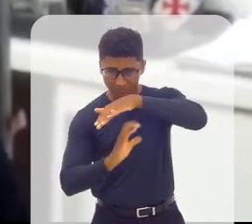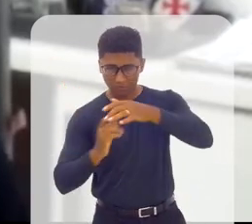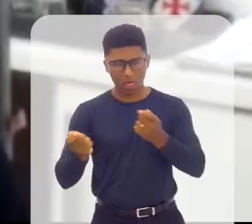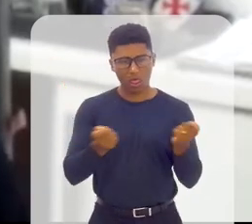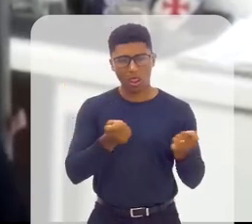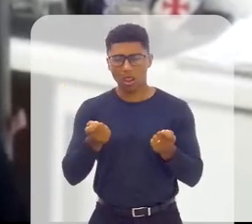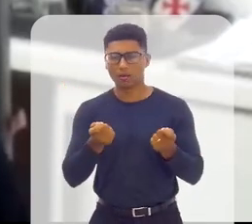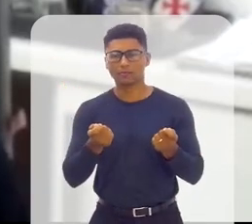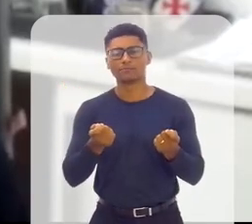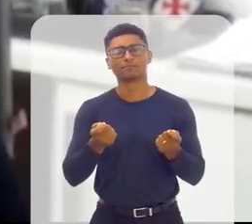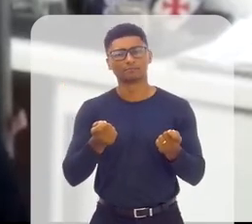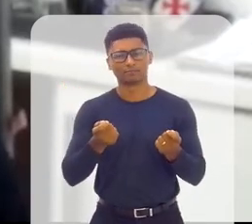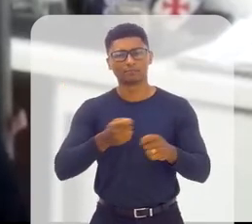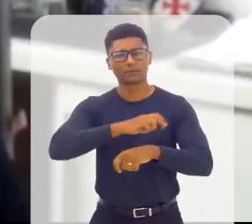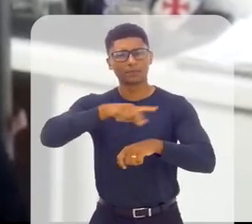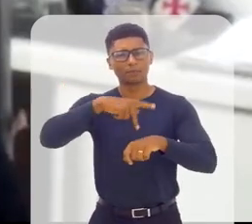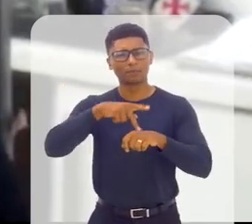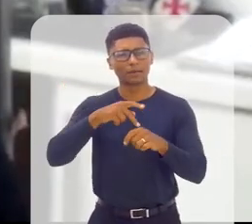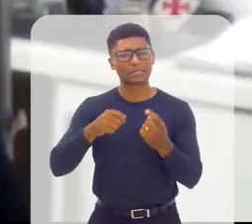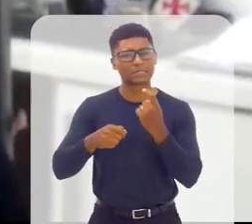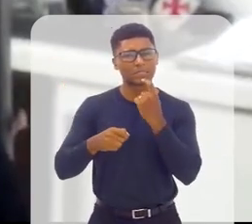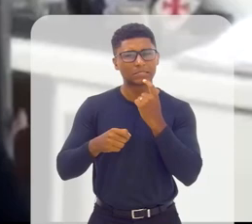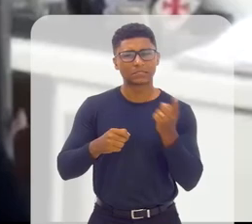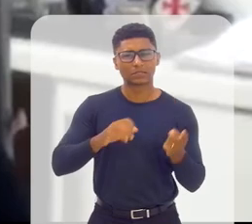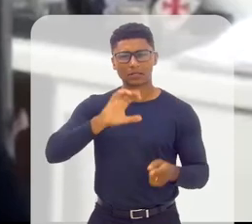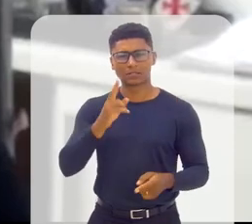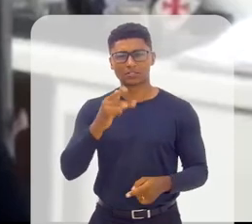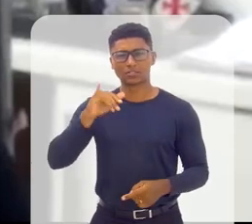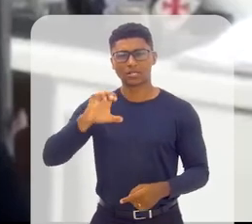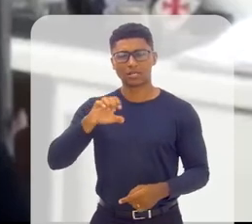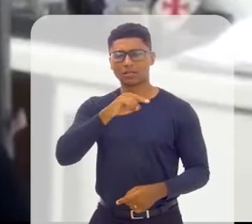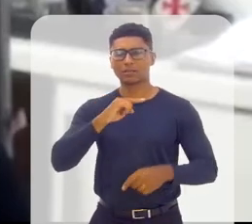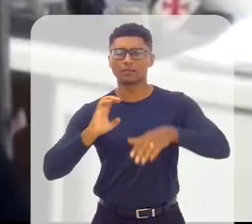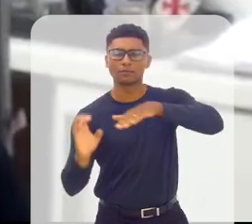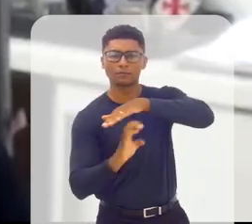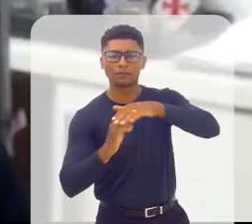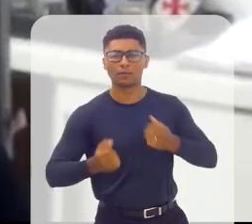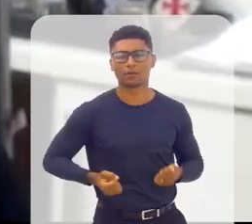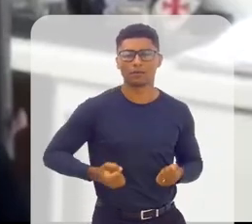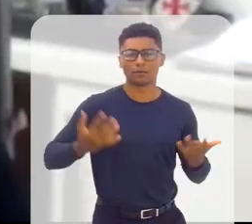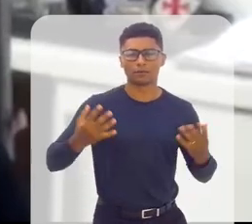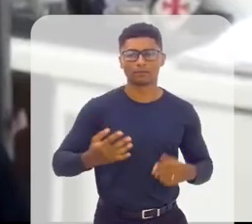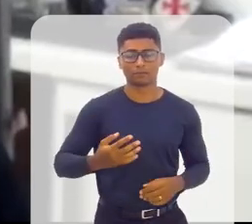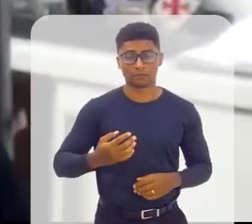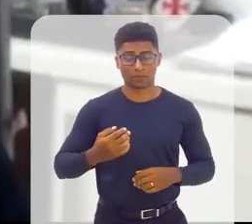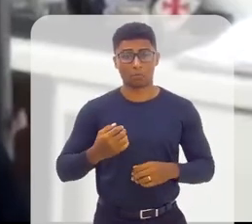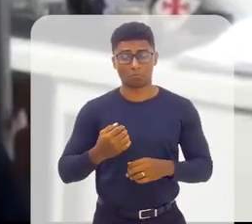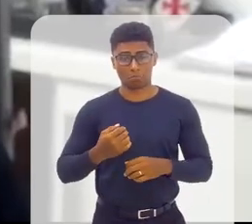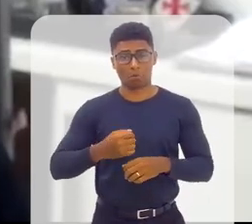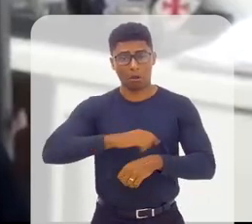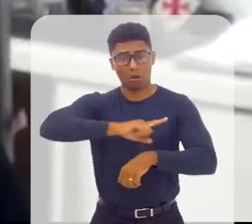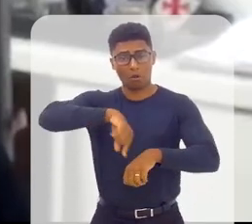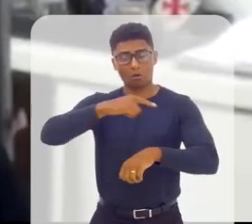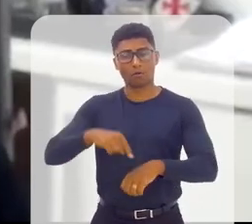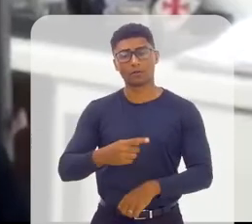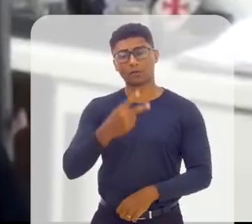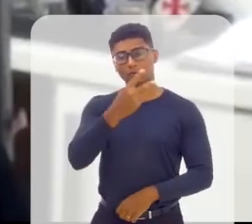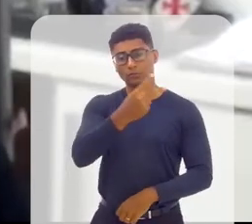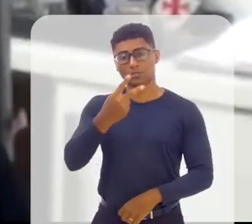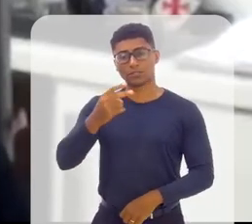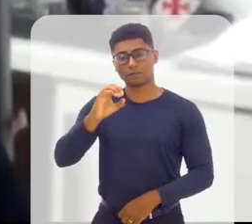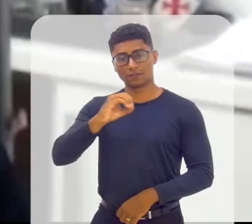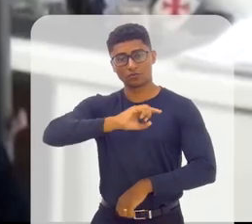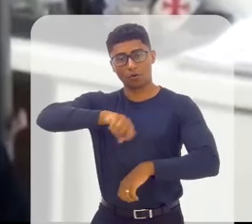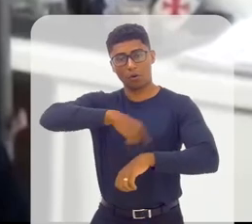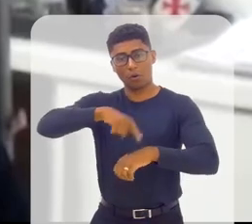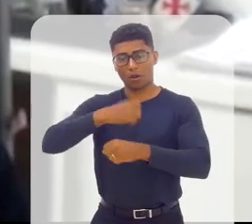A gente tem países vizinhos aqui, como o Chile, em que uma empresa ela gasta, em média, 220 horas por ano para cumprir suas